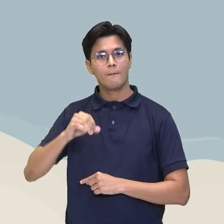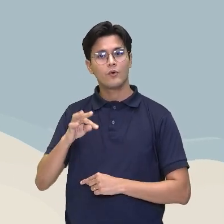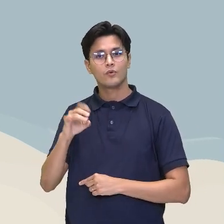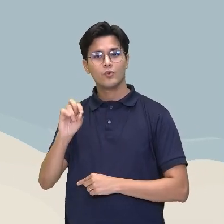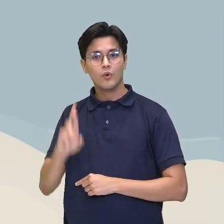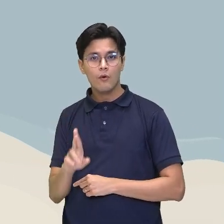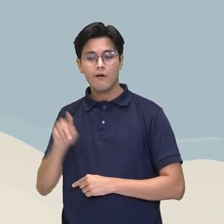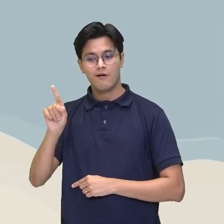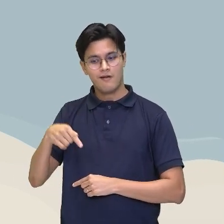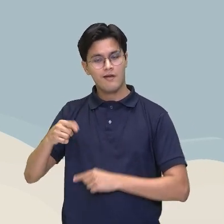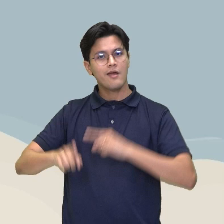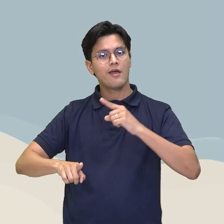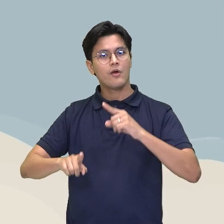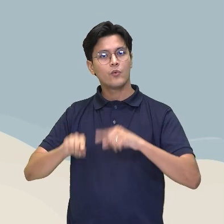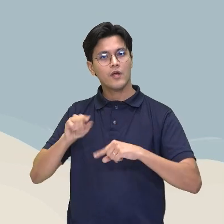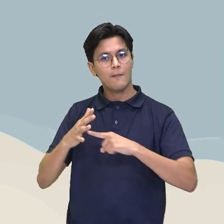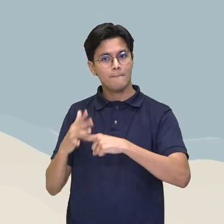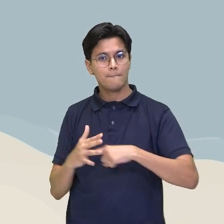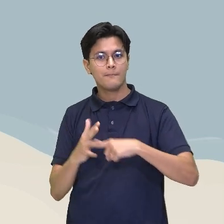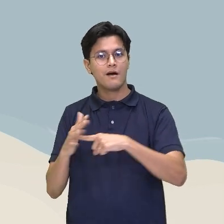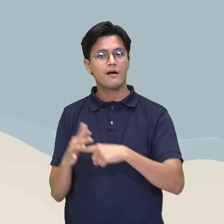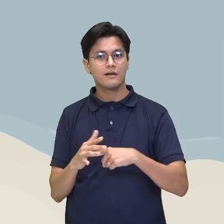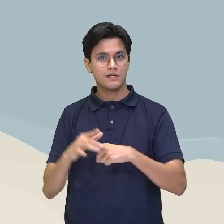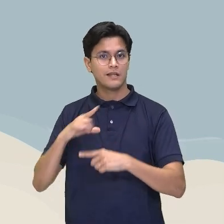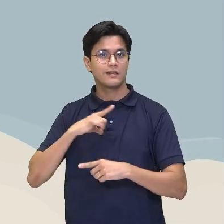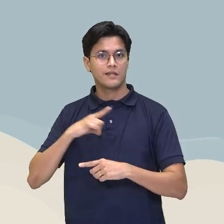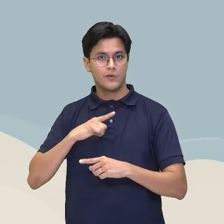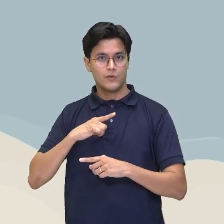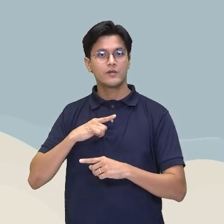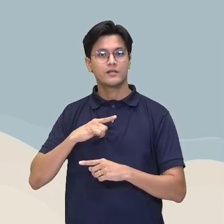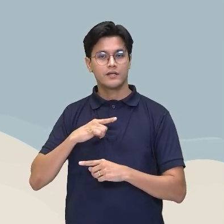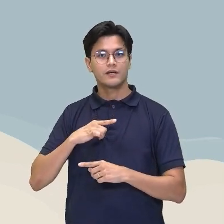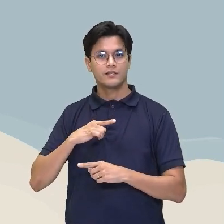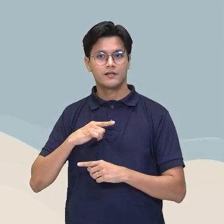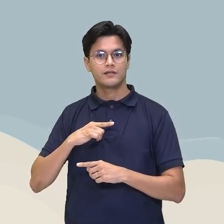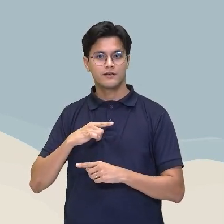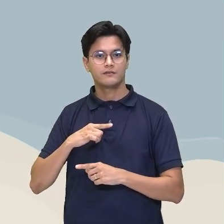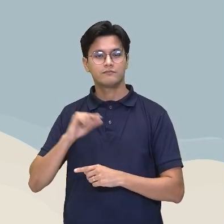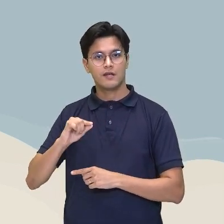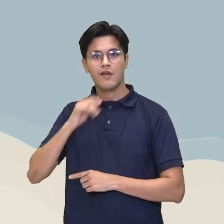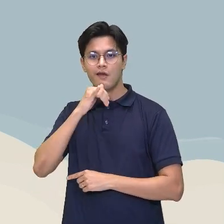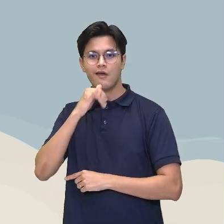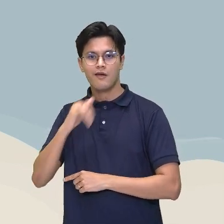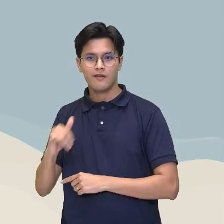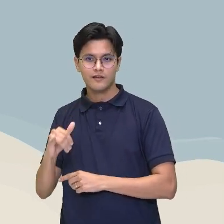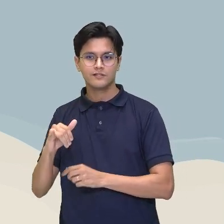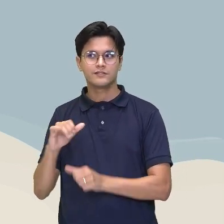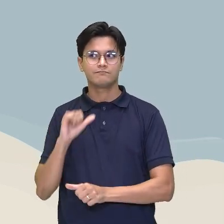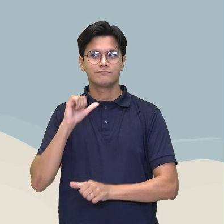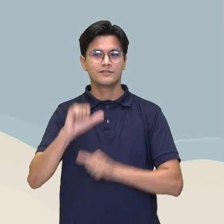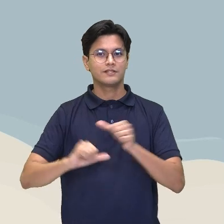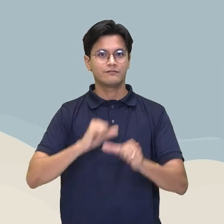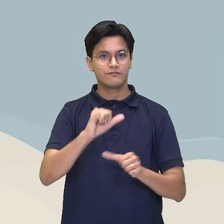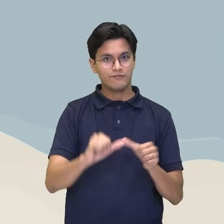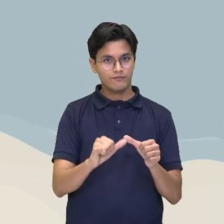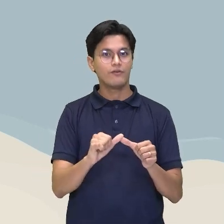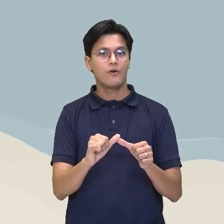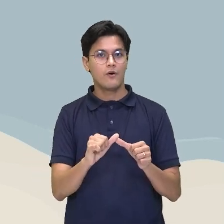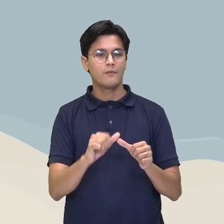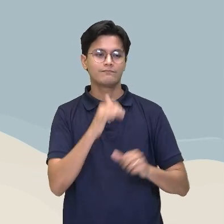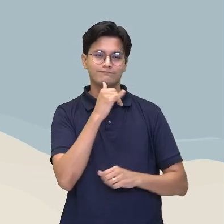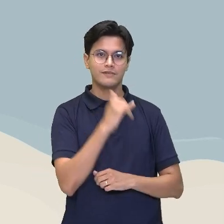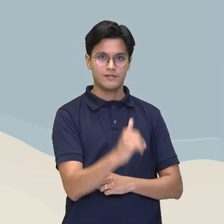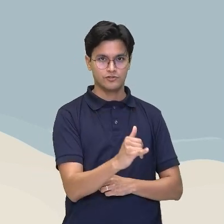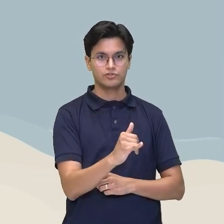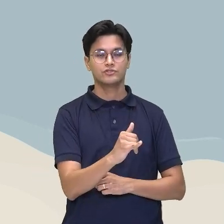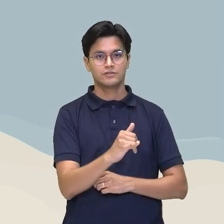um dispositivo que converte outras formas de energia em energia mecânica. Ou seja,